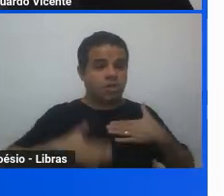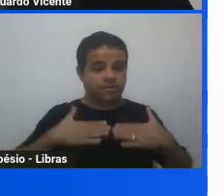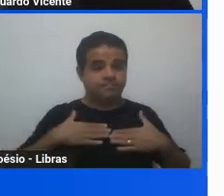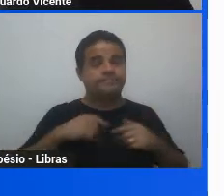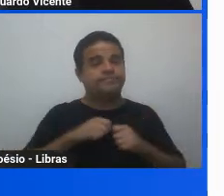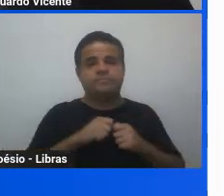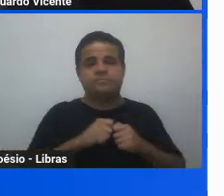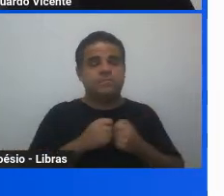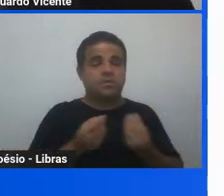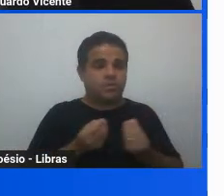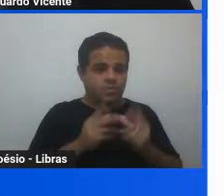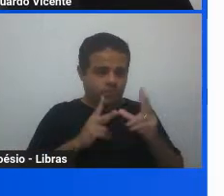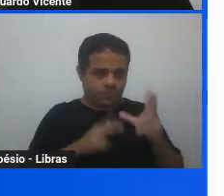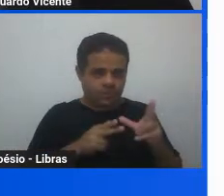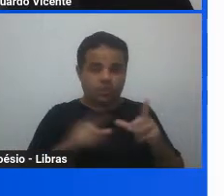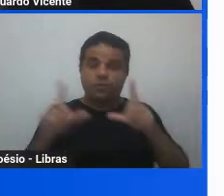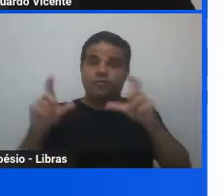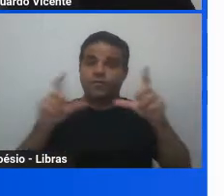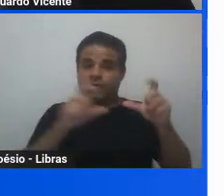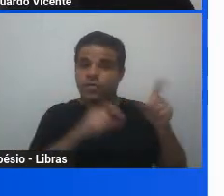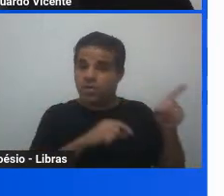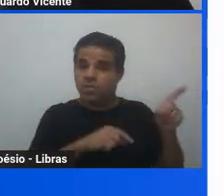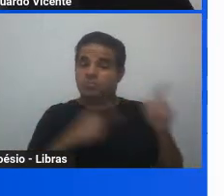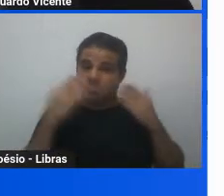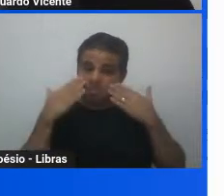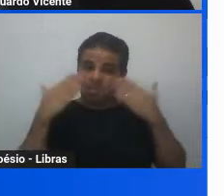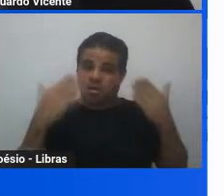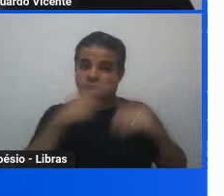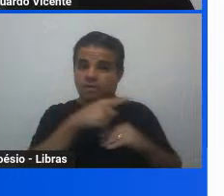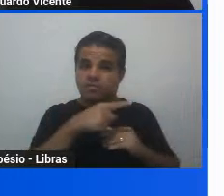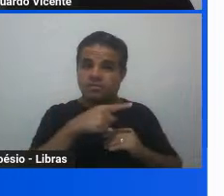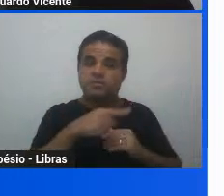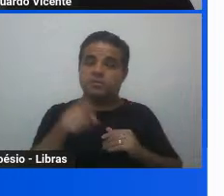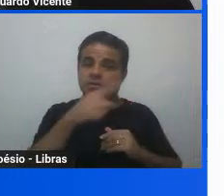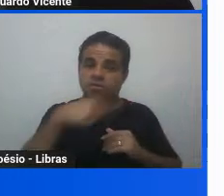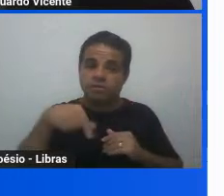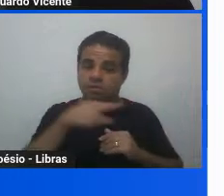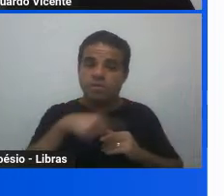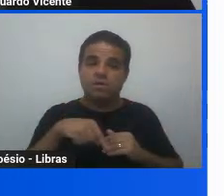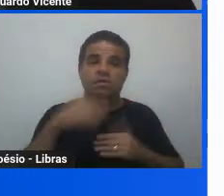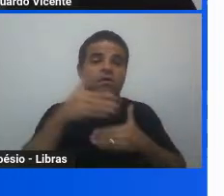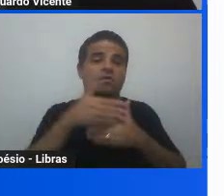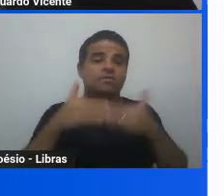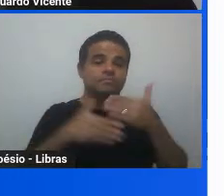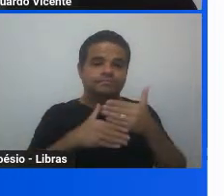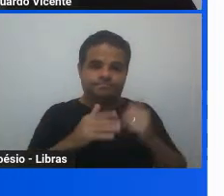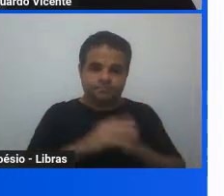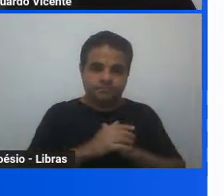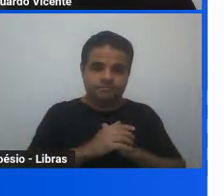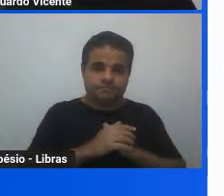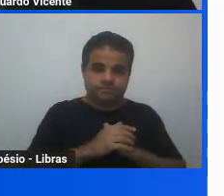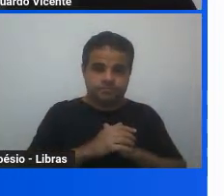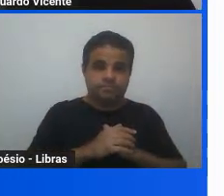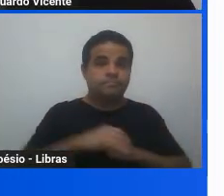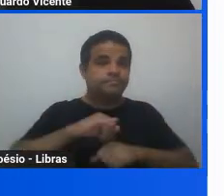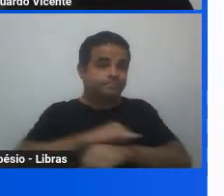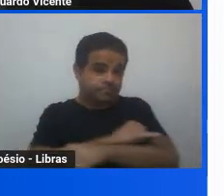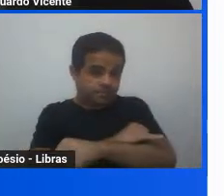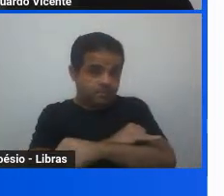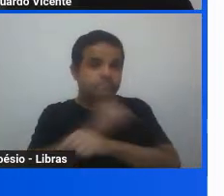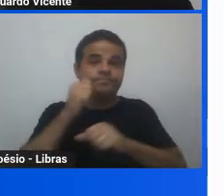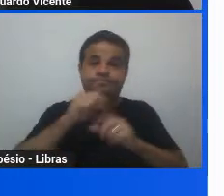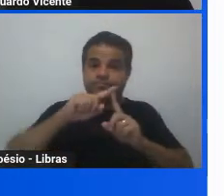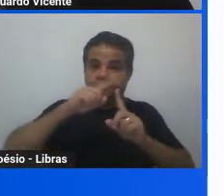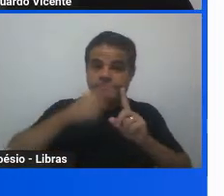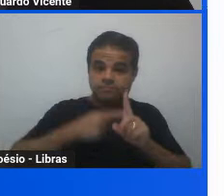como estão as imagens representadas aqui no nosso slide, tanto no obeso quanto na grávida. No caso